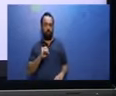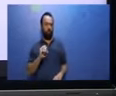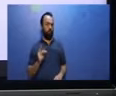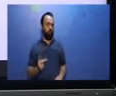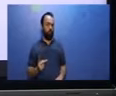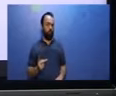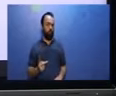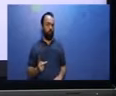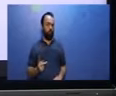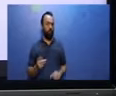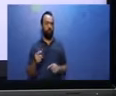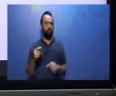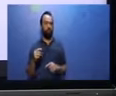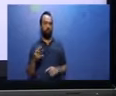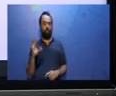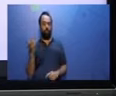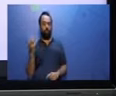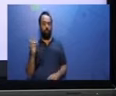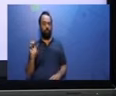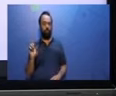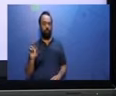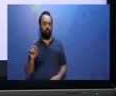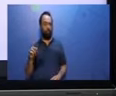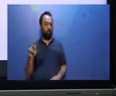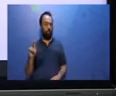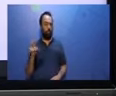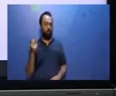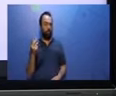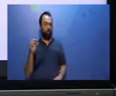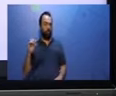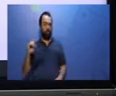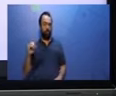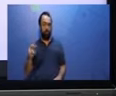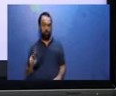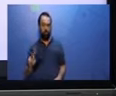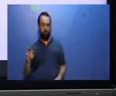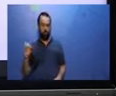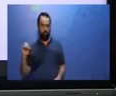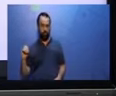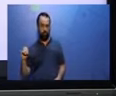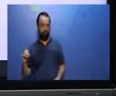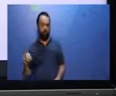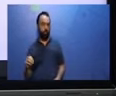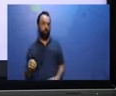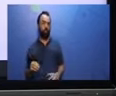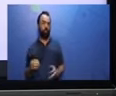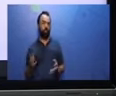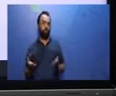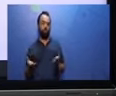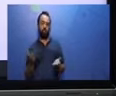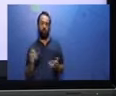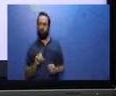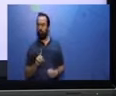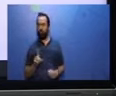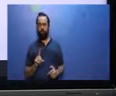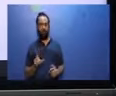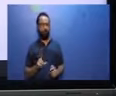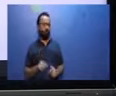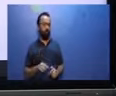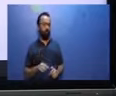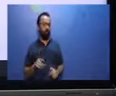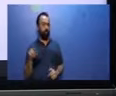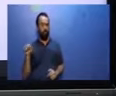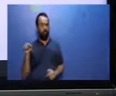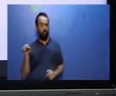resulta na molécula de água mas como a gente pode observar essa essa molécula não está balanceada porque